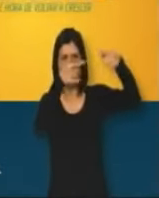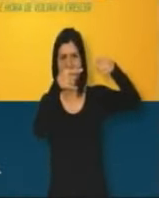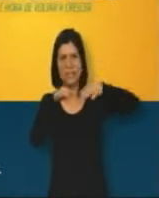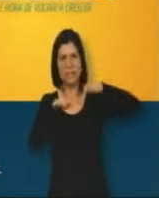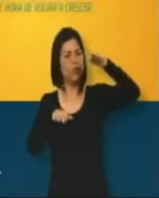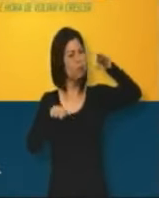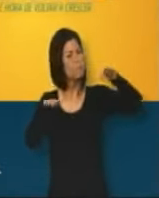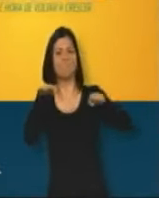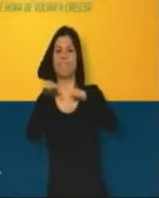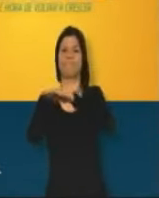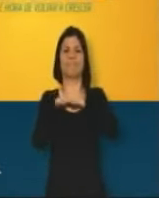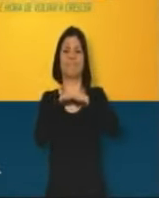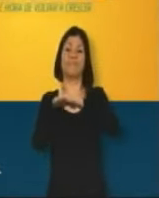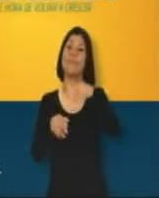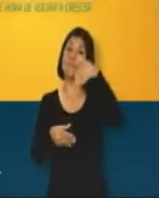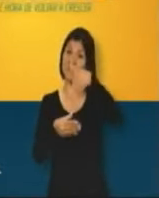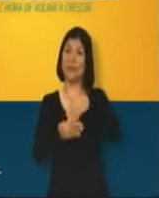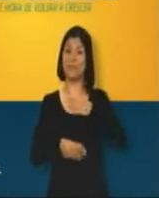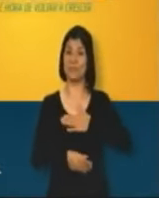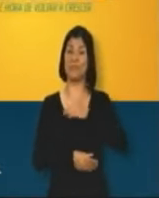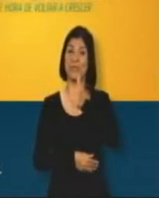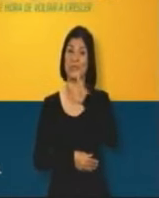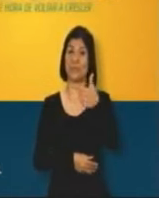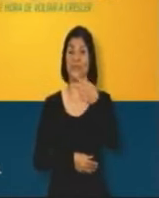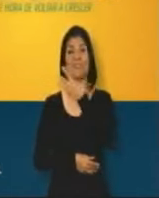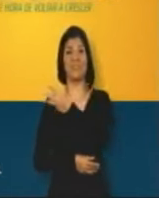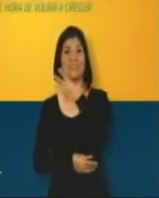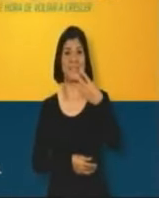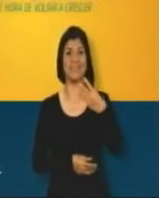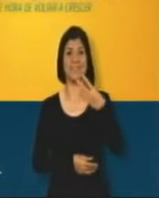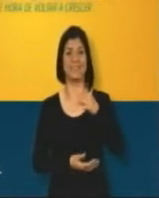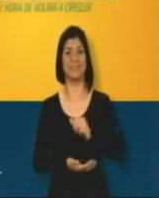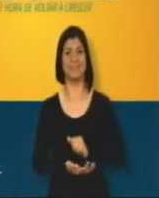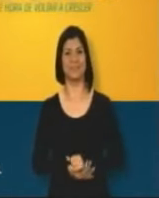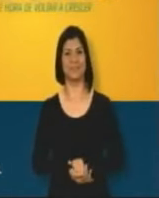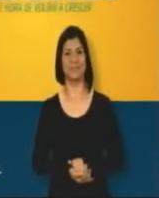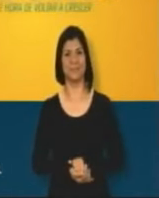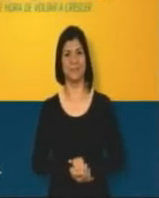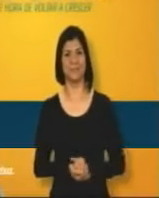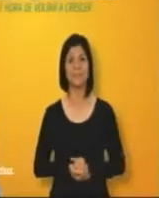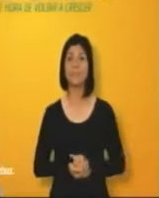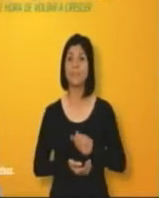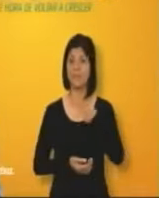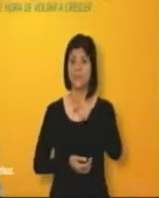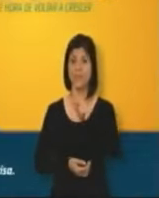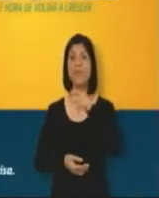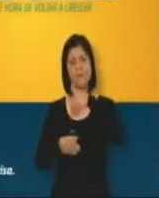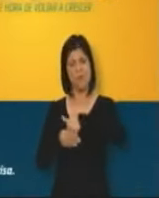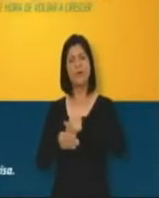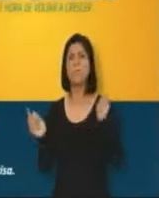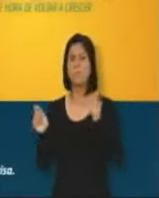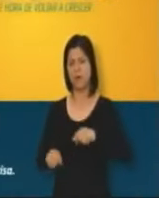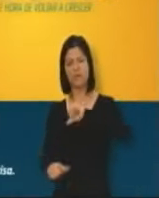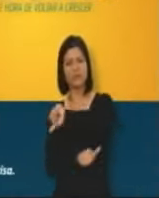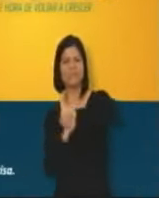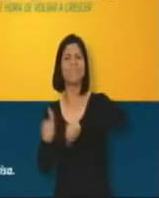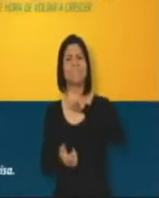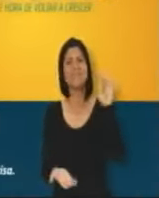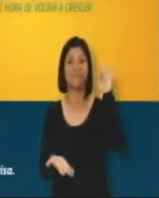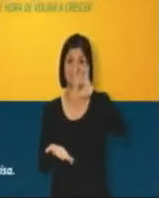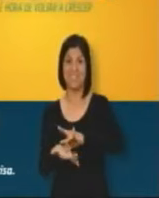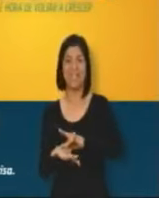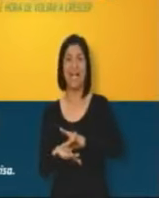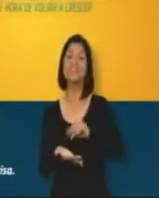da classe política, vote Dina Gomes, 1233. O seu voto pode fazer a renovação